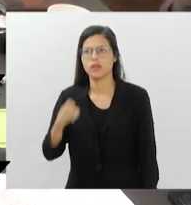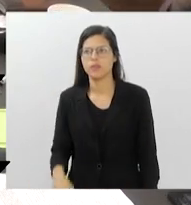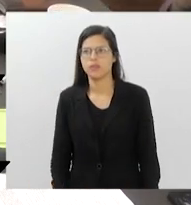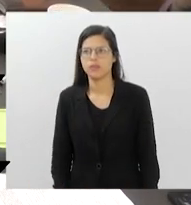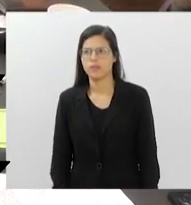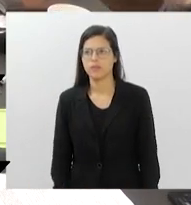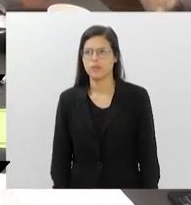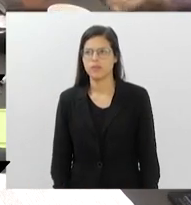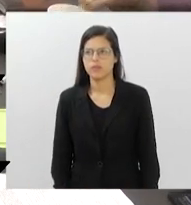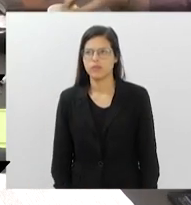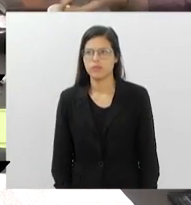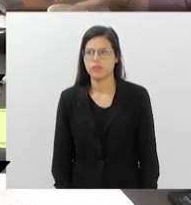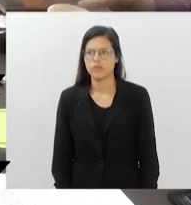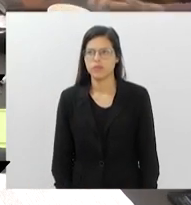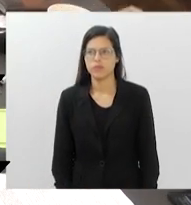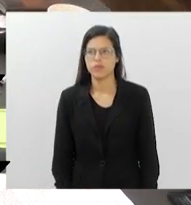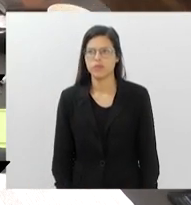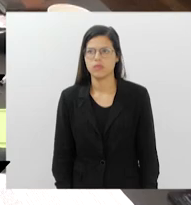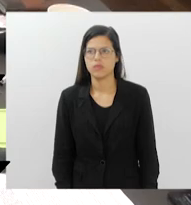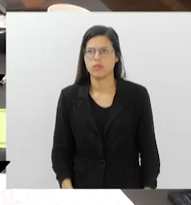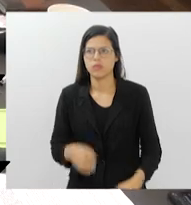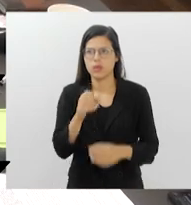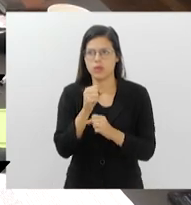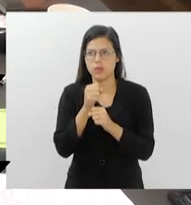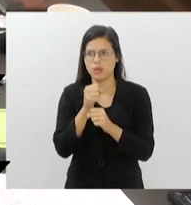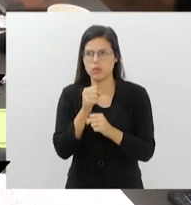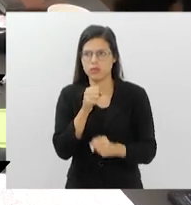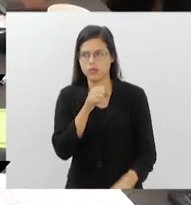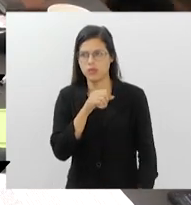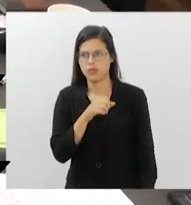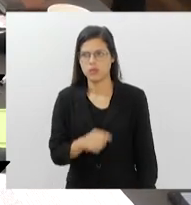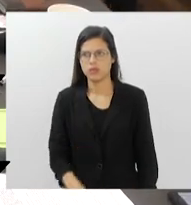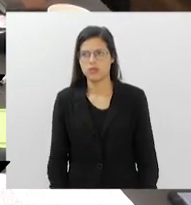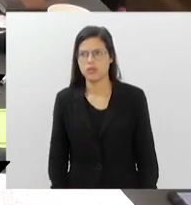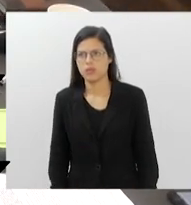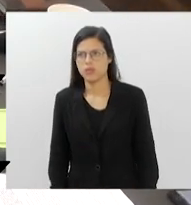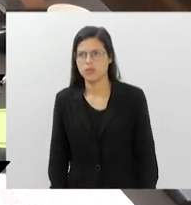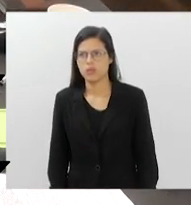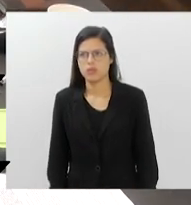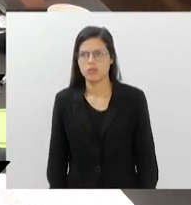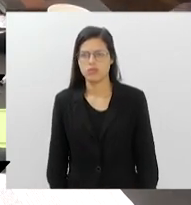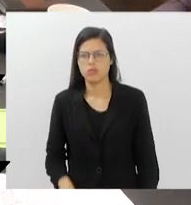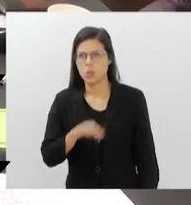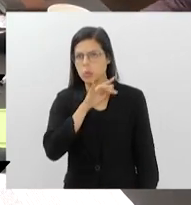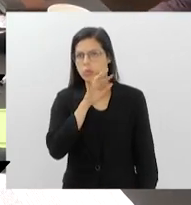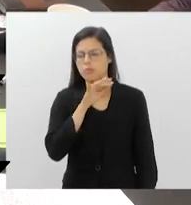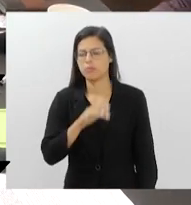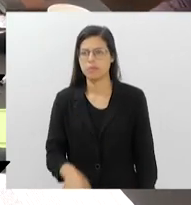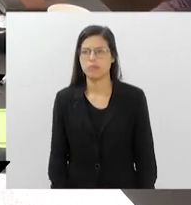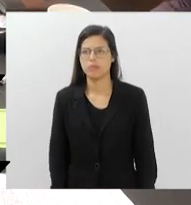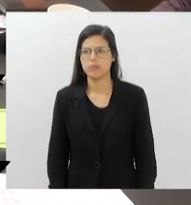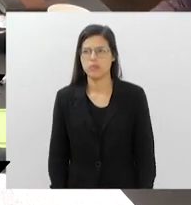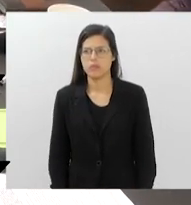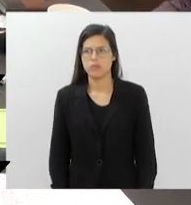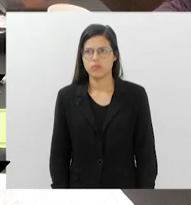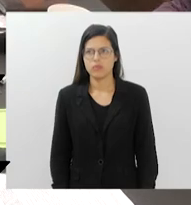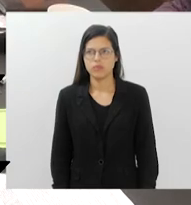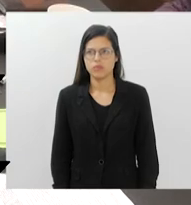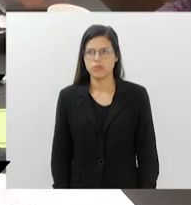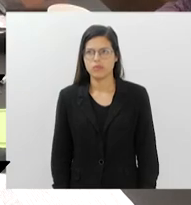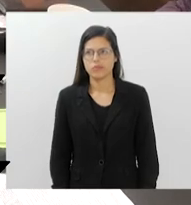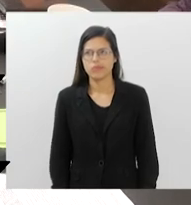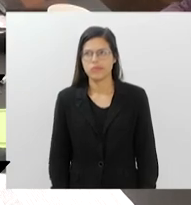aqui Meu microfone tá desligado mofone da deputada éca por favor 3 2 1 som 3 2 1 som som